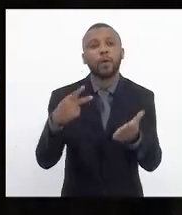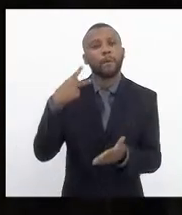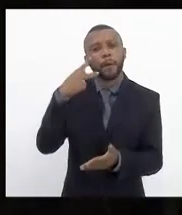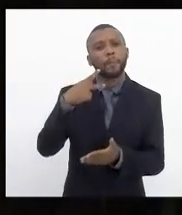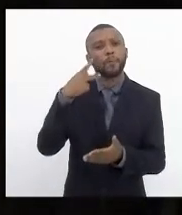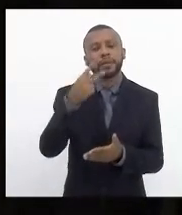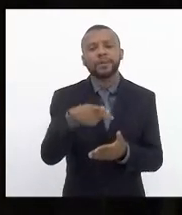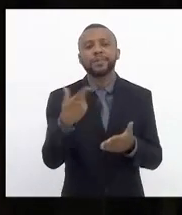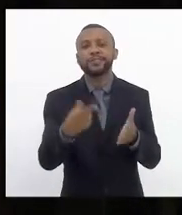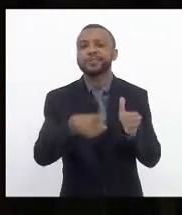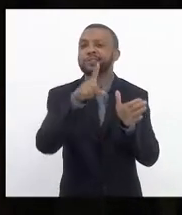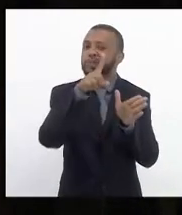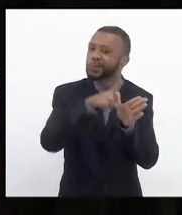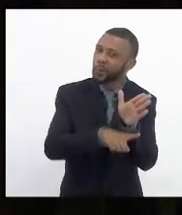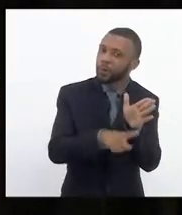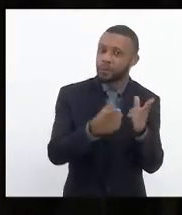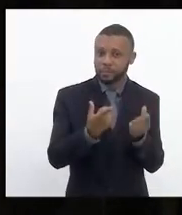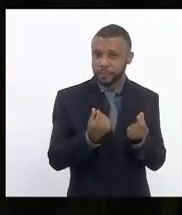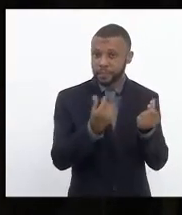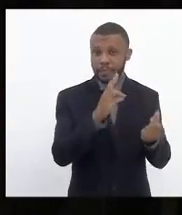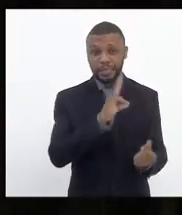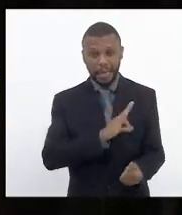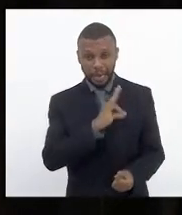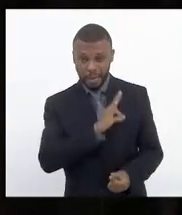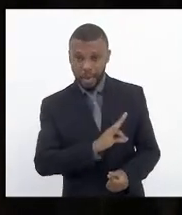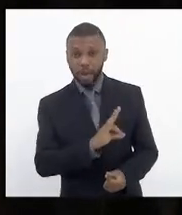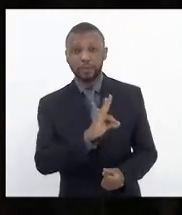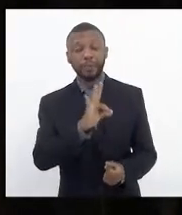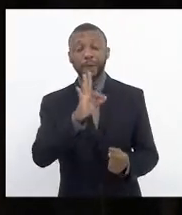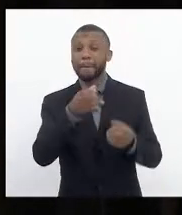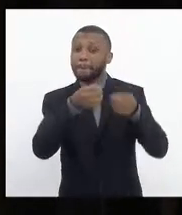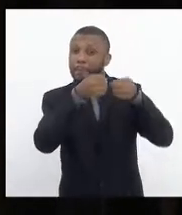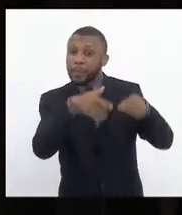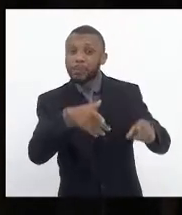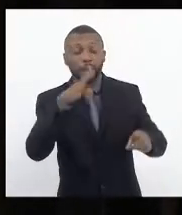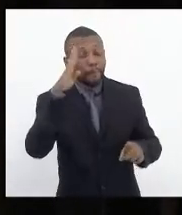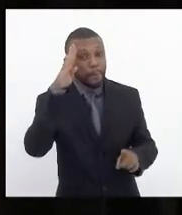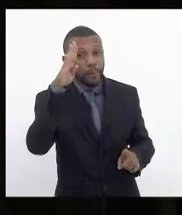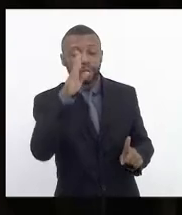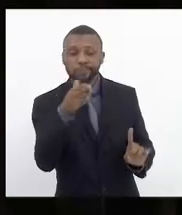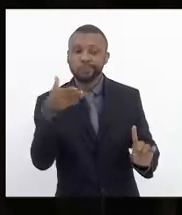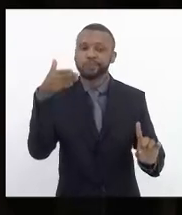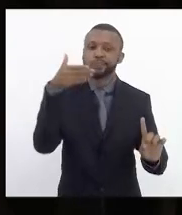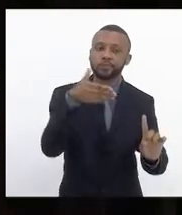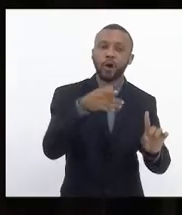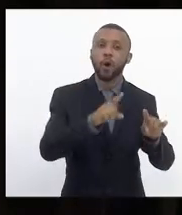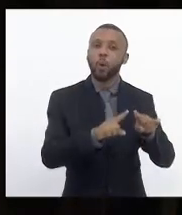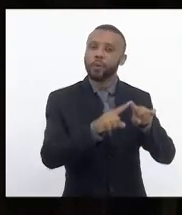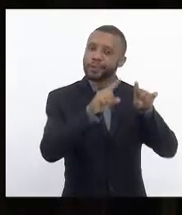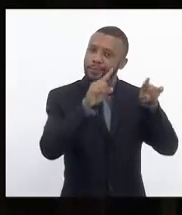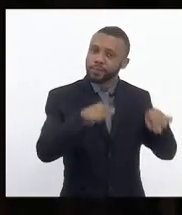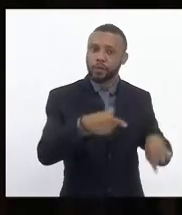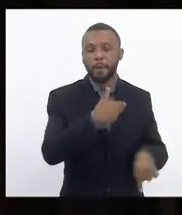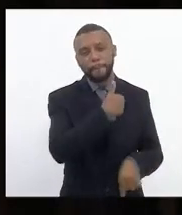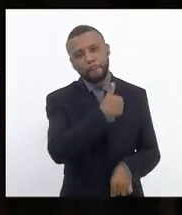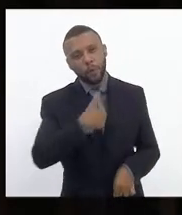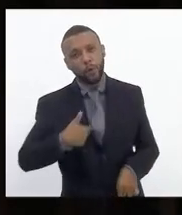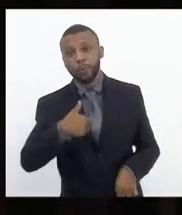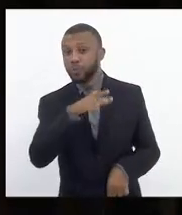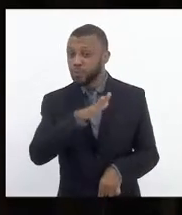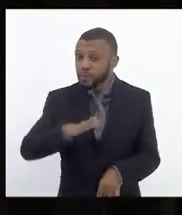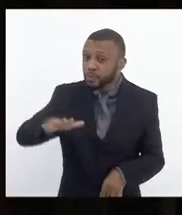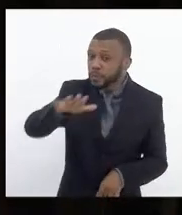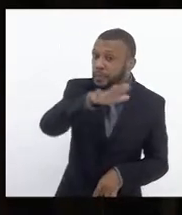de austeridade e atingindo de maneira Central Servidor Público EA servidora o funcionalismo